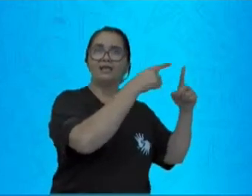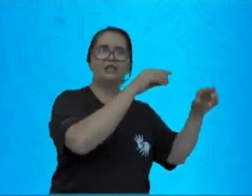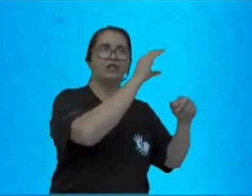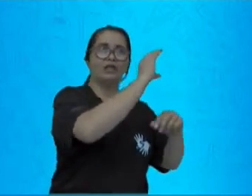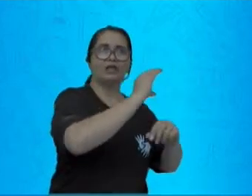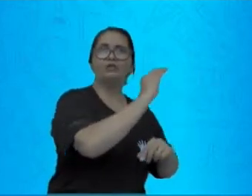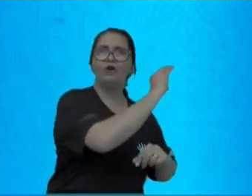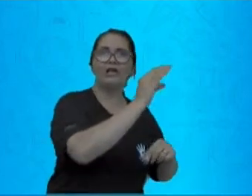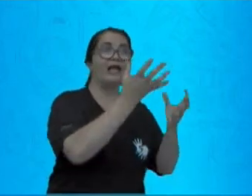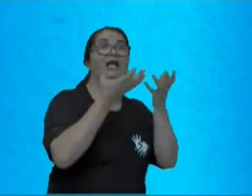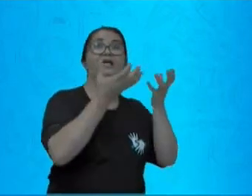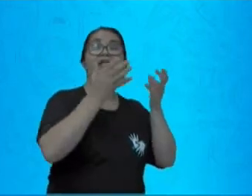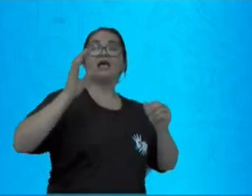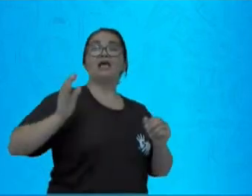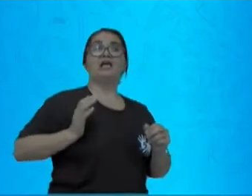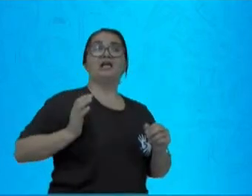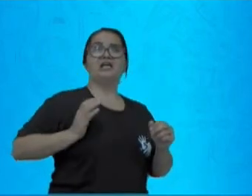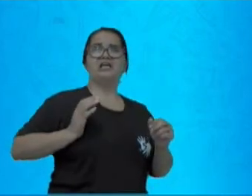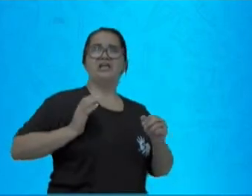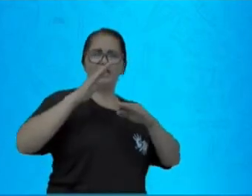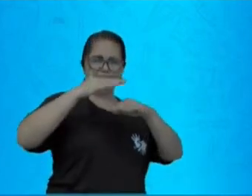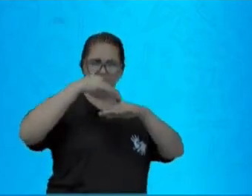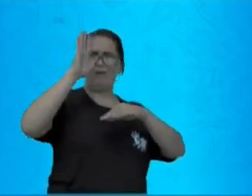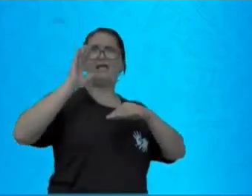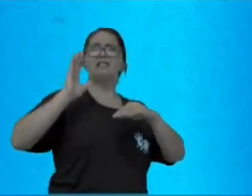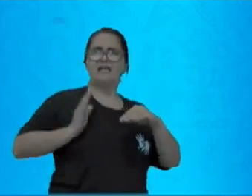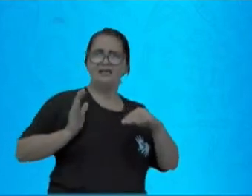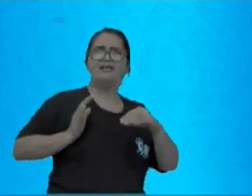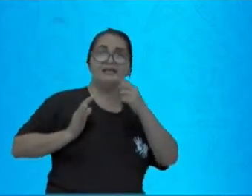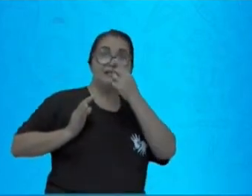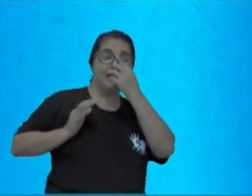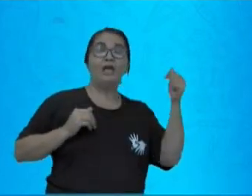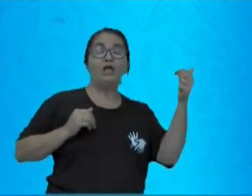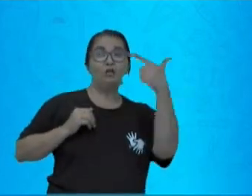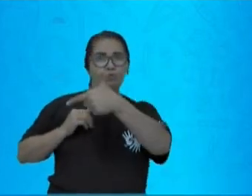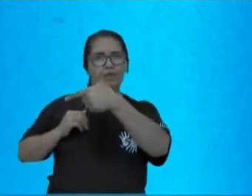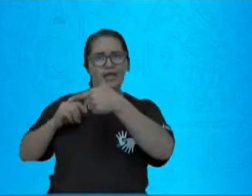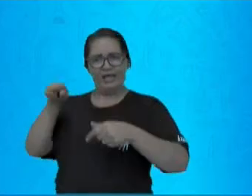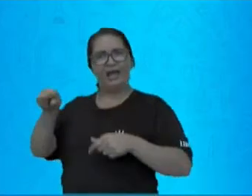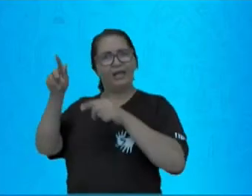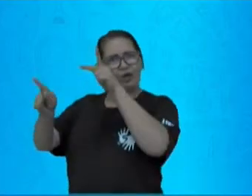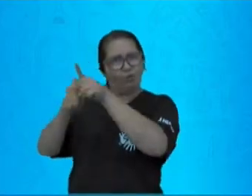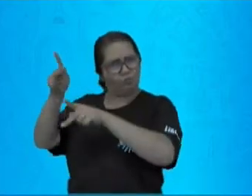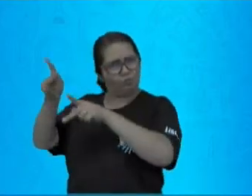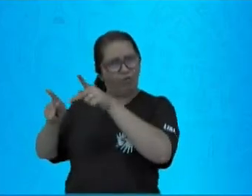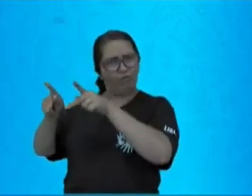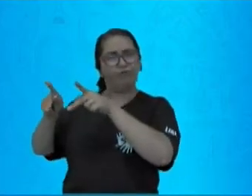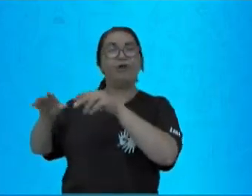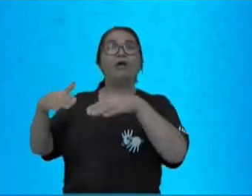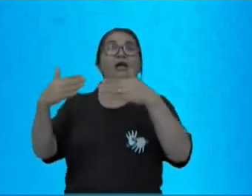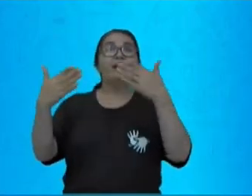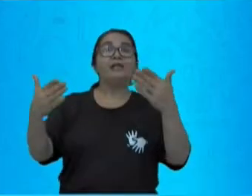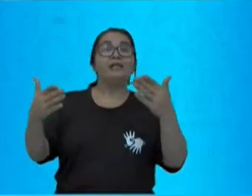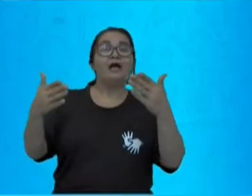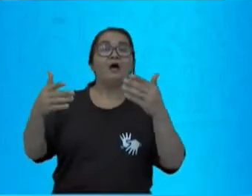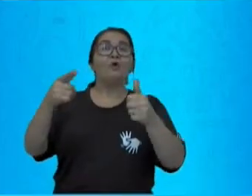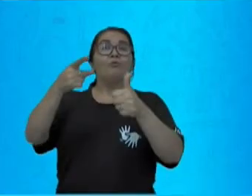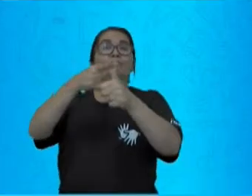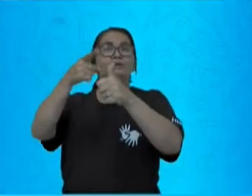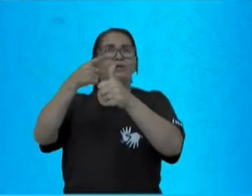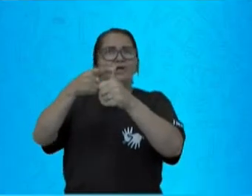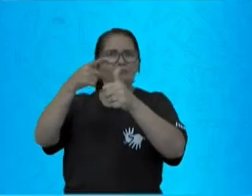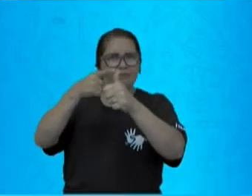riqueza. O desejo da nobreza de obter as riquezas da igreja foi um fator primordial